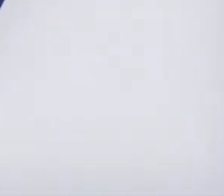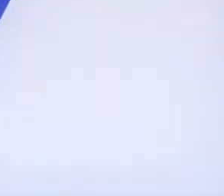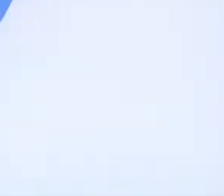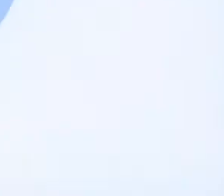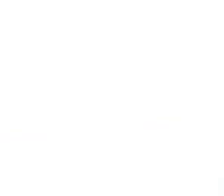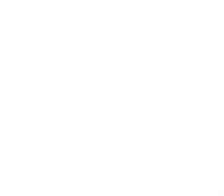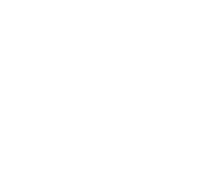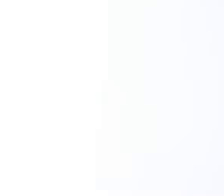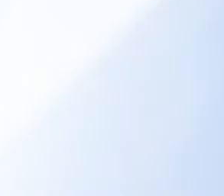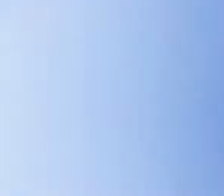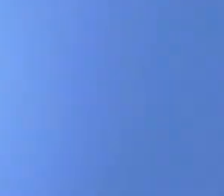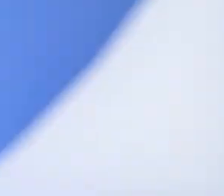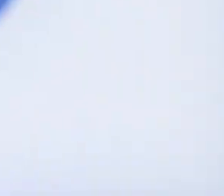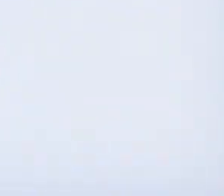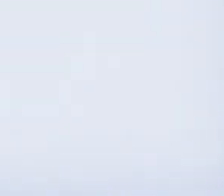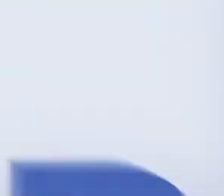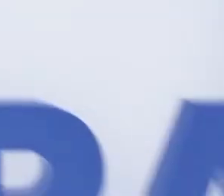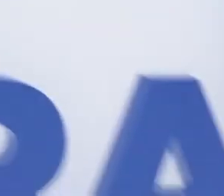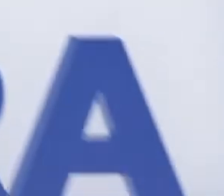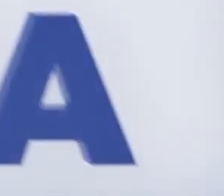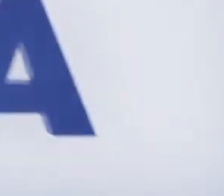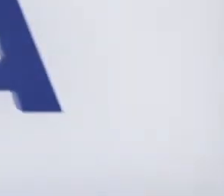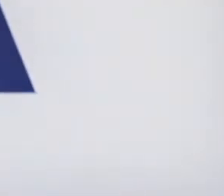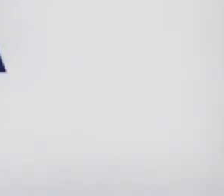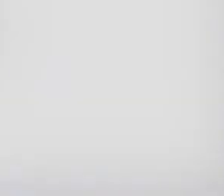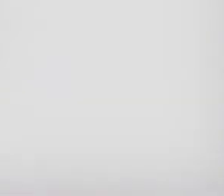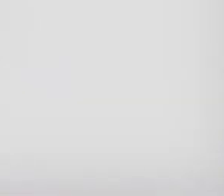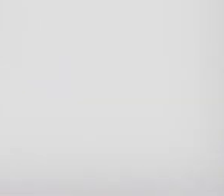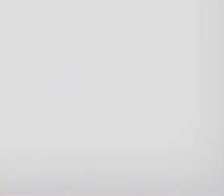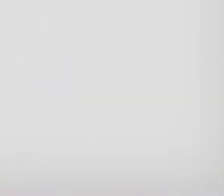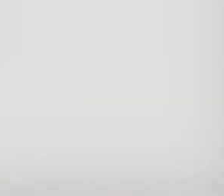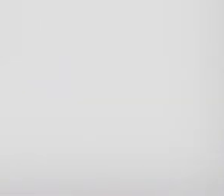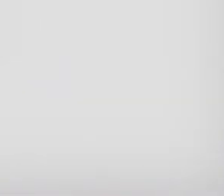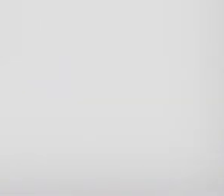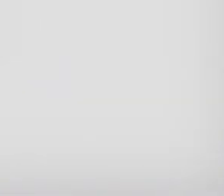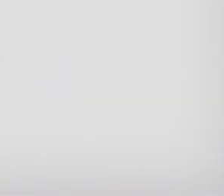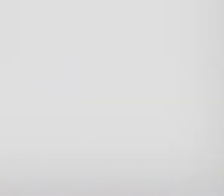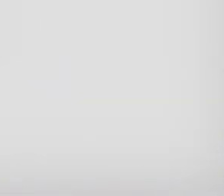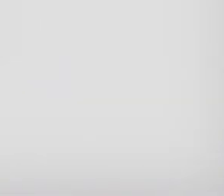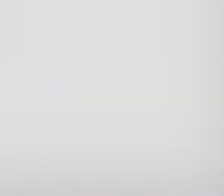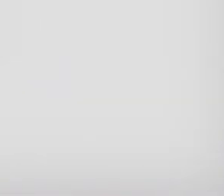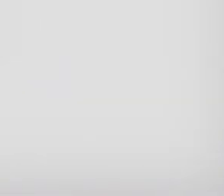TV Câmara Campinas.